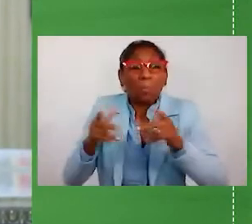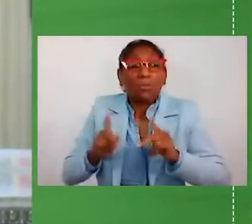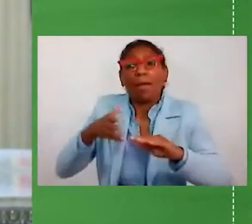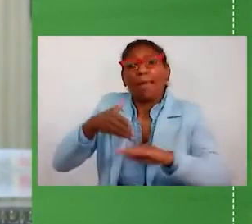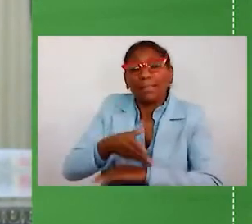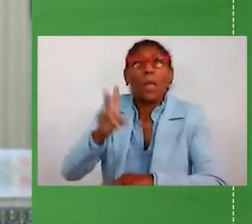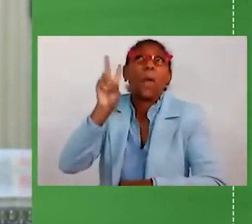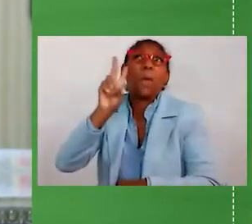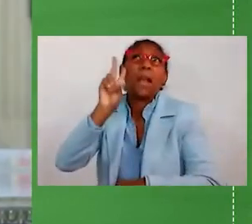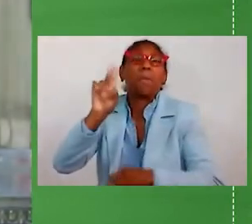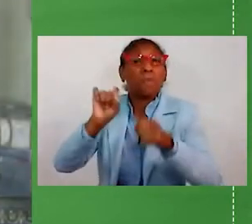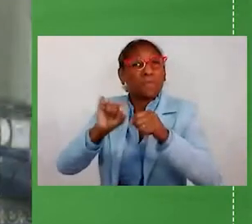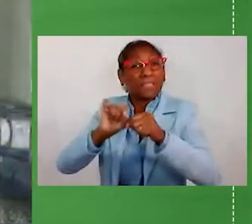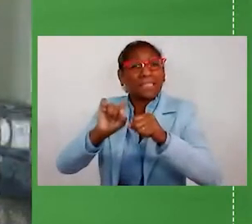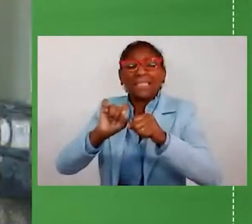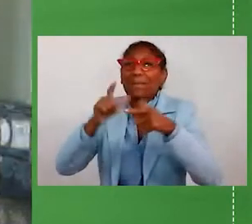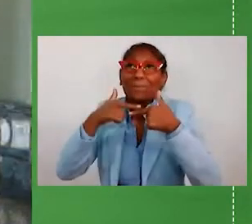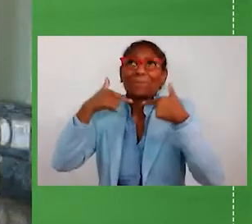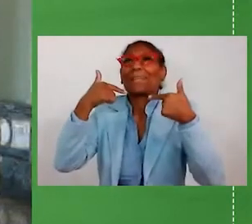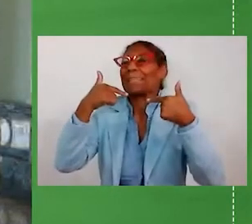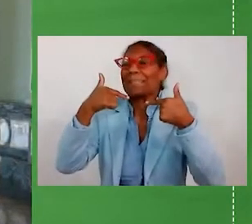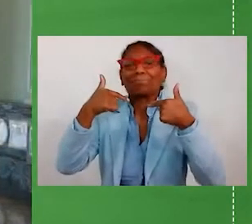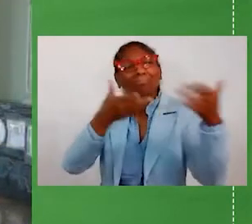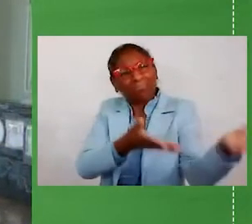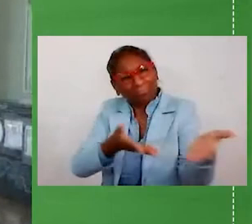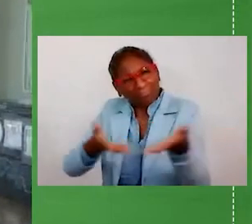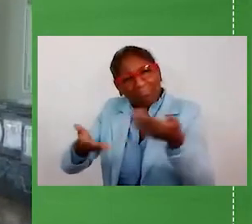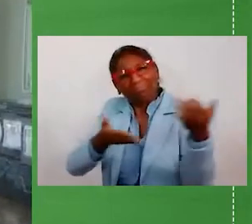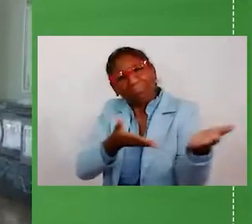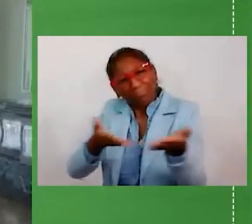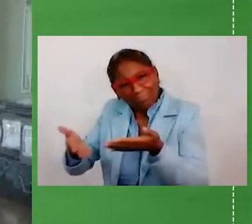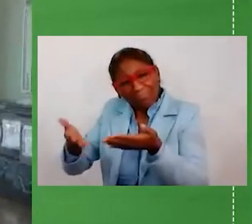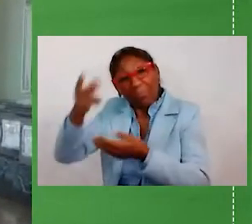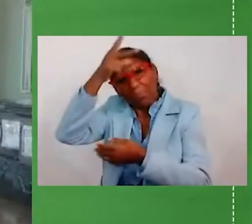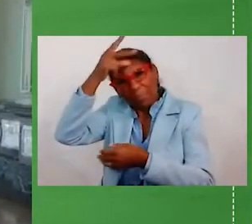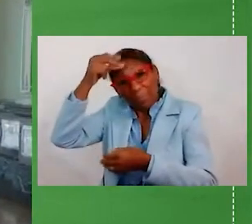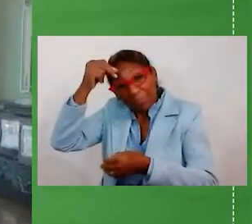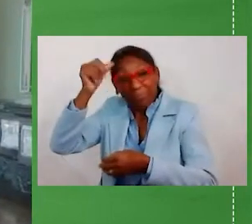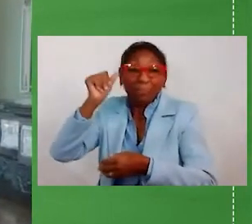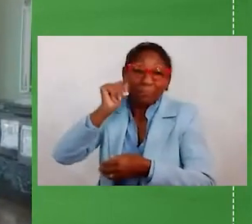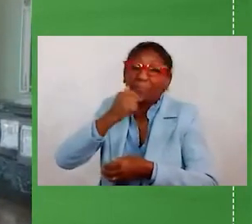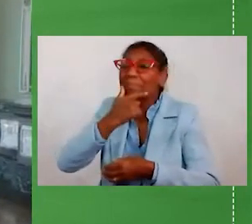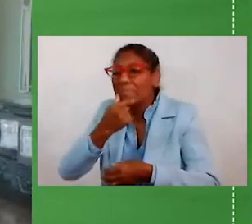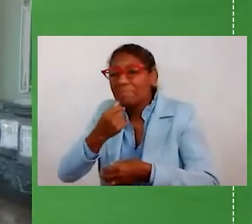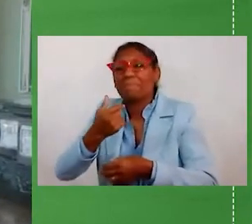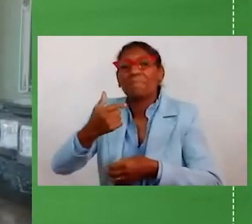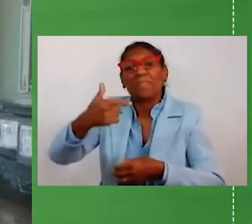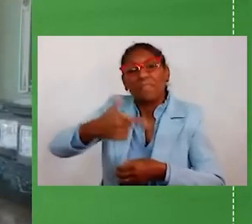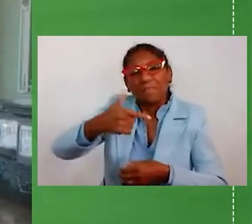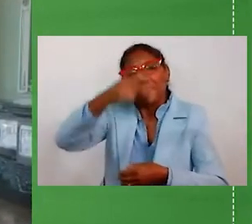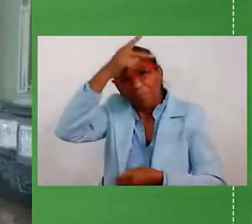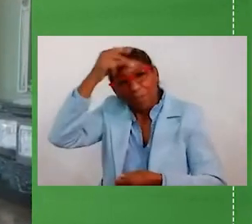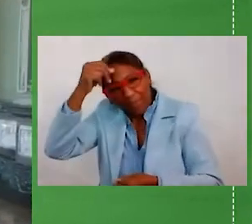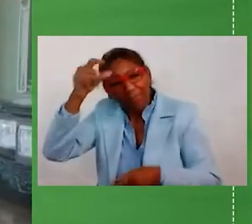fazia isso com alegria, como fazia isso recebendo prefeitos, vice-prefeitos, mas a